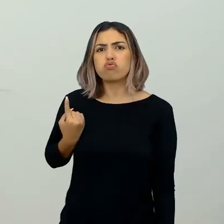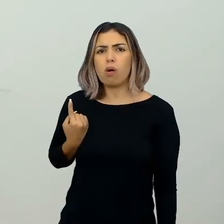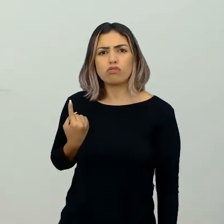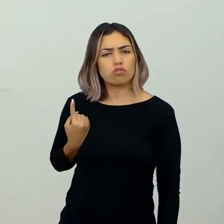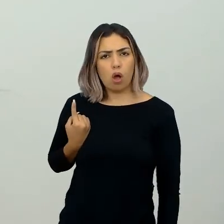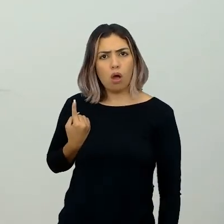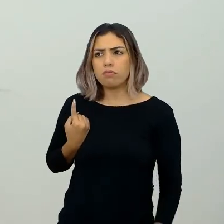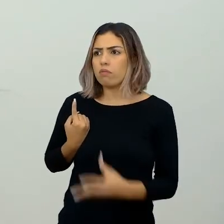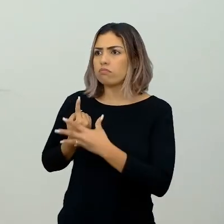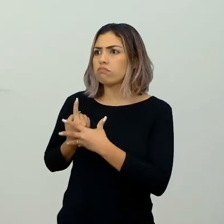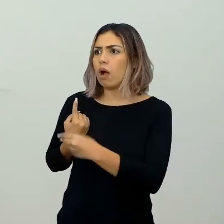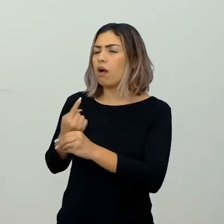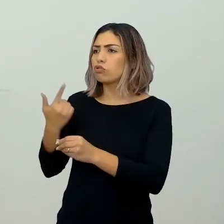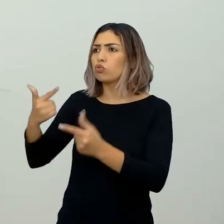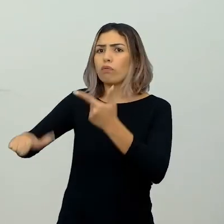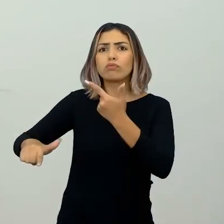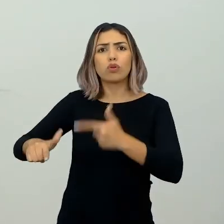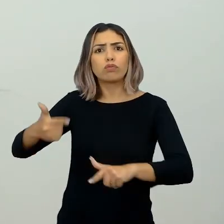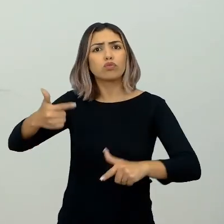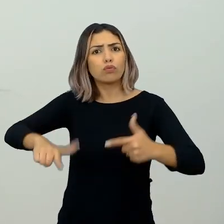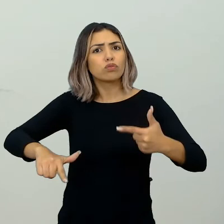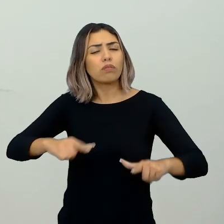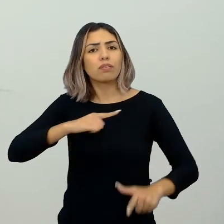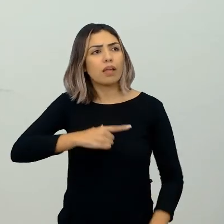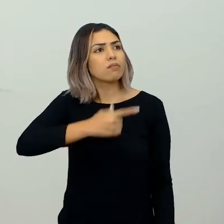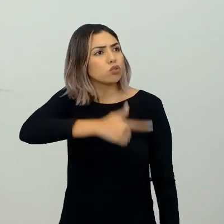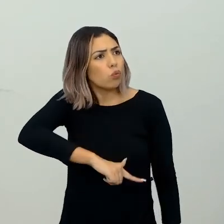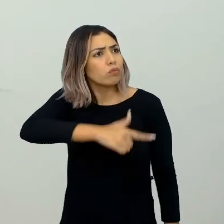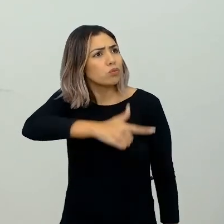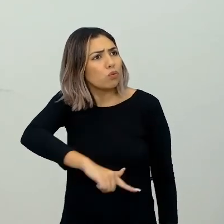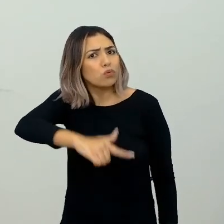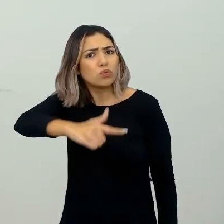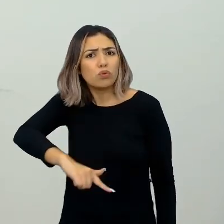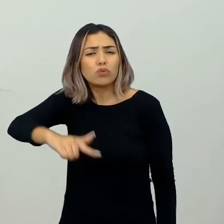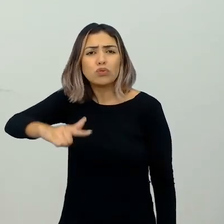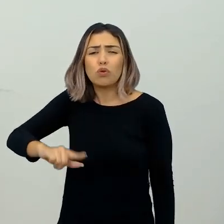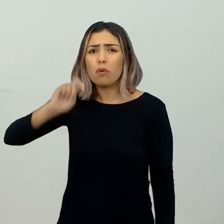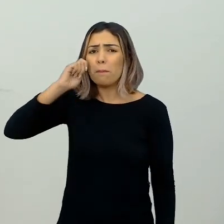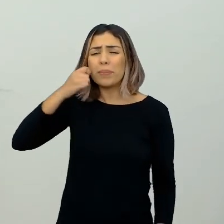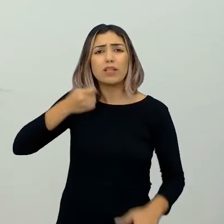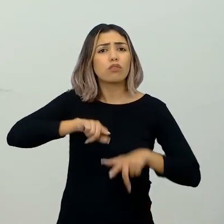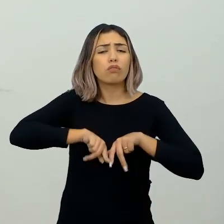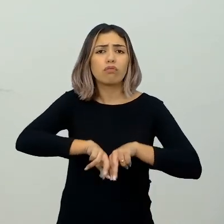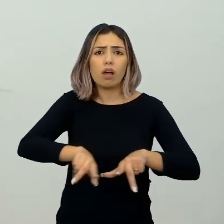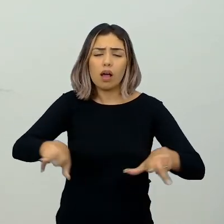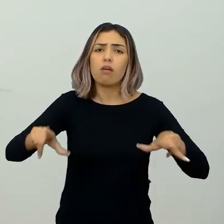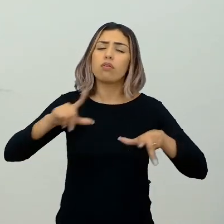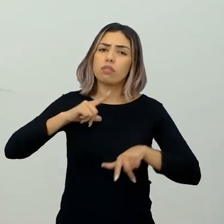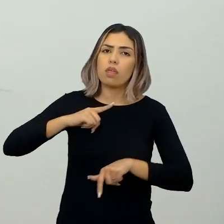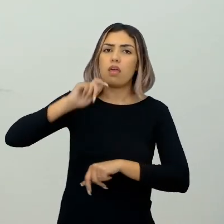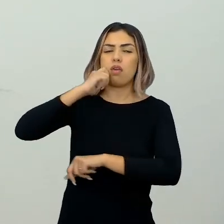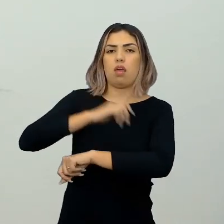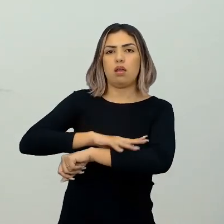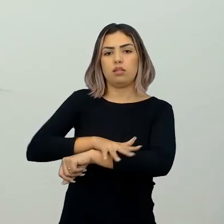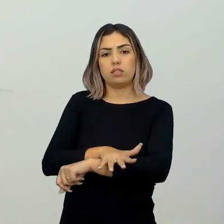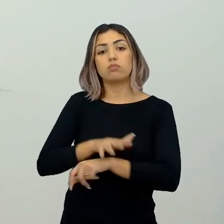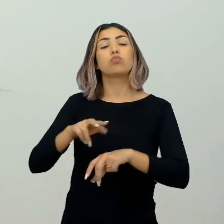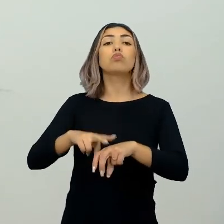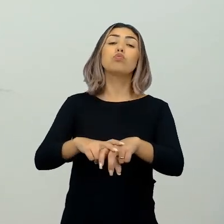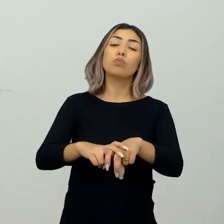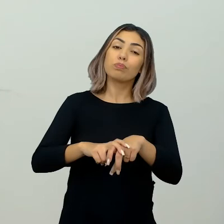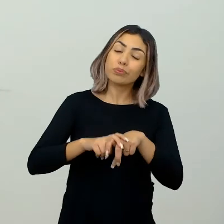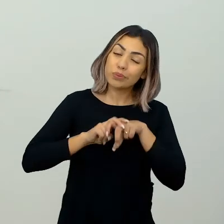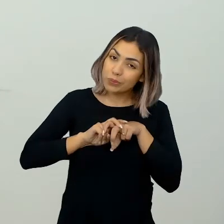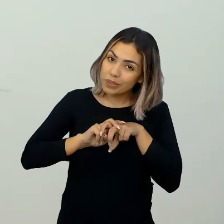acontece repetidamente, né? Os mesmos mecanismos reforçam o racismo. E é por isso que nós temos